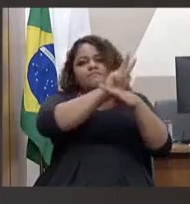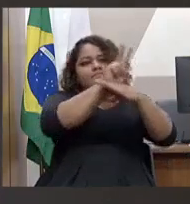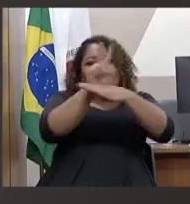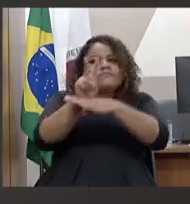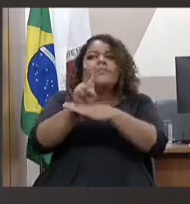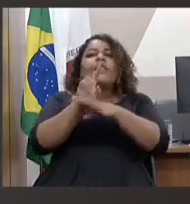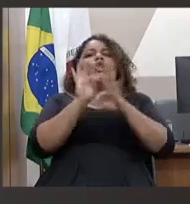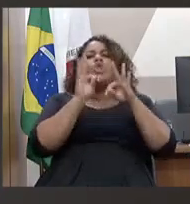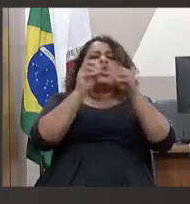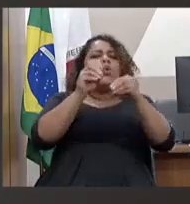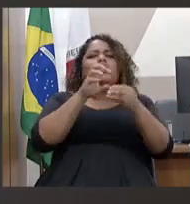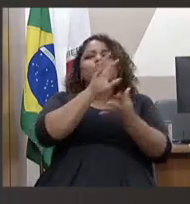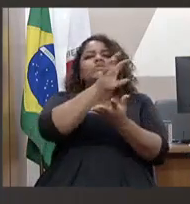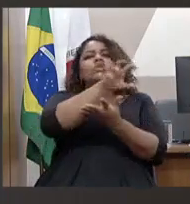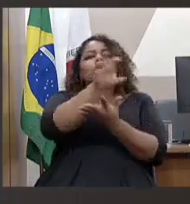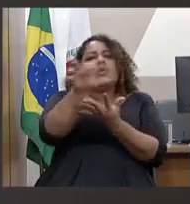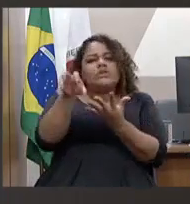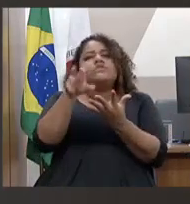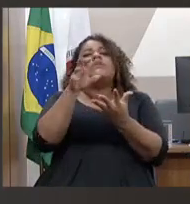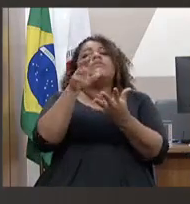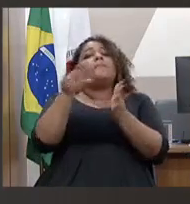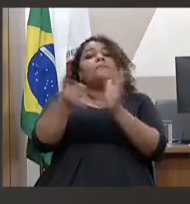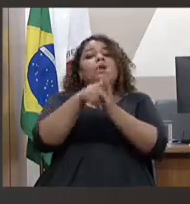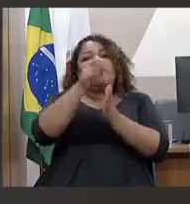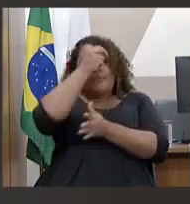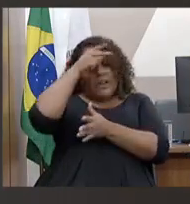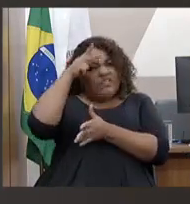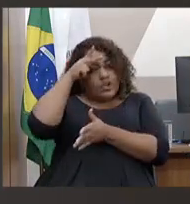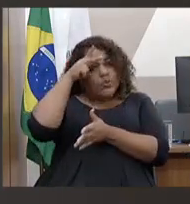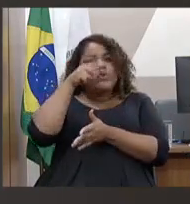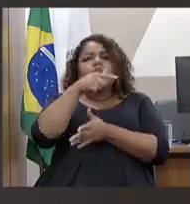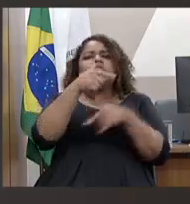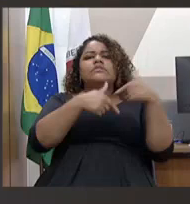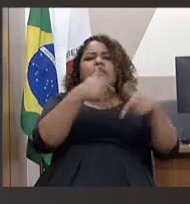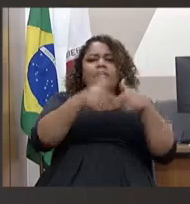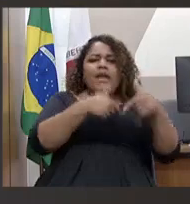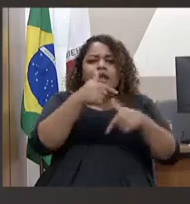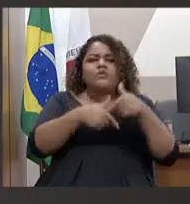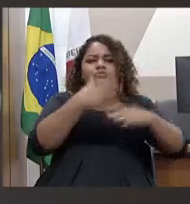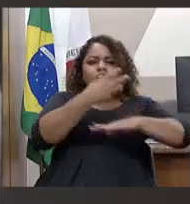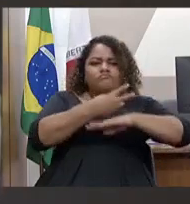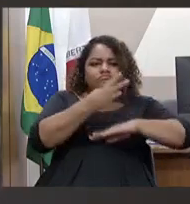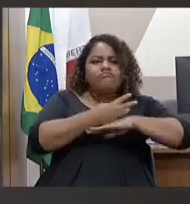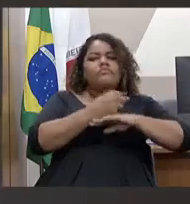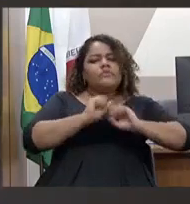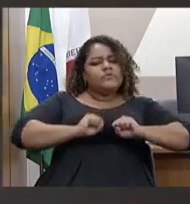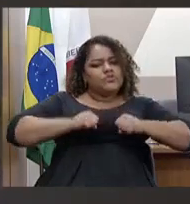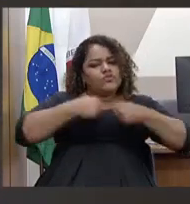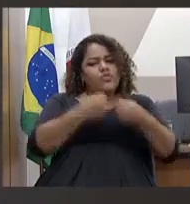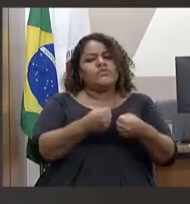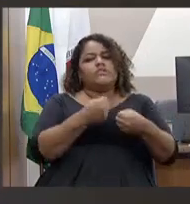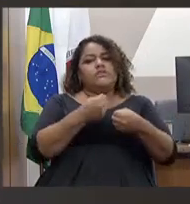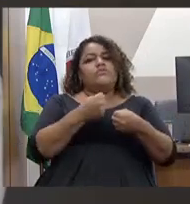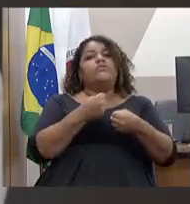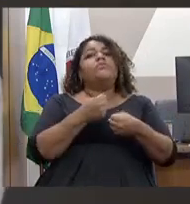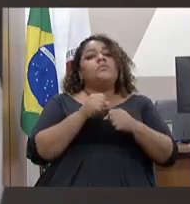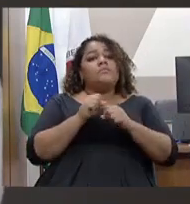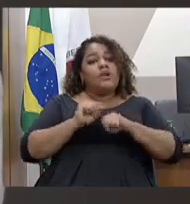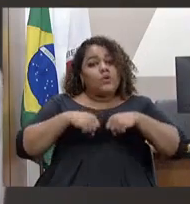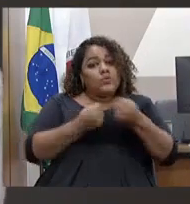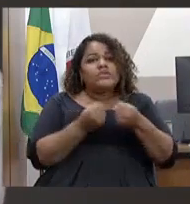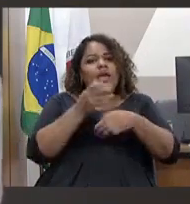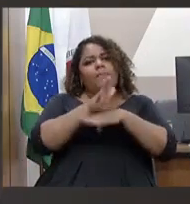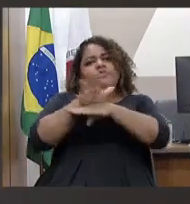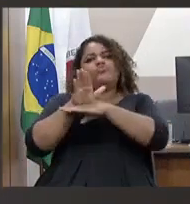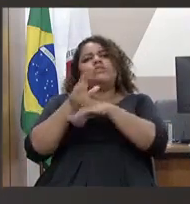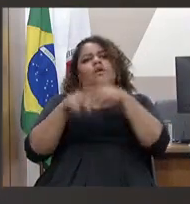condições de trabalhadores que estão lá dedicando a sua vida para defender e lutar pelo povo eu que já